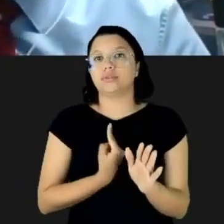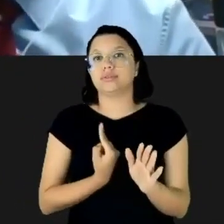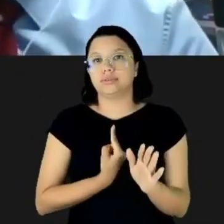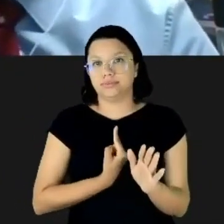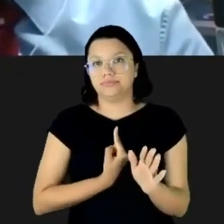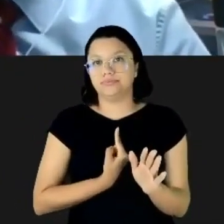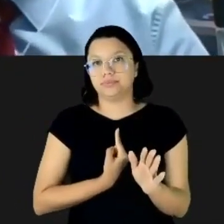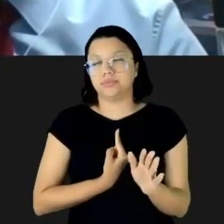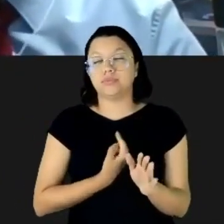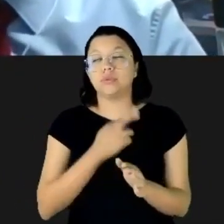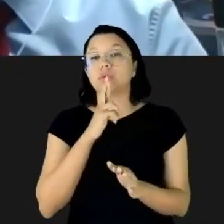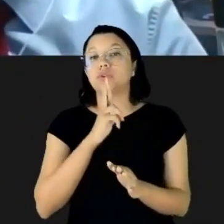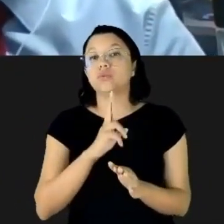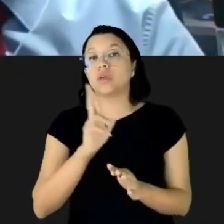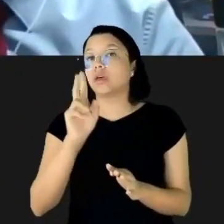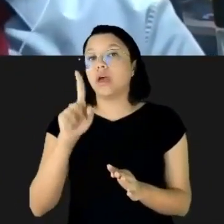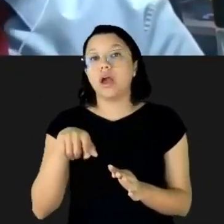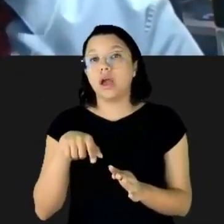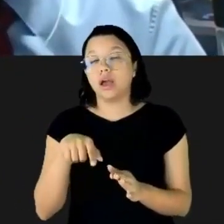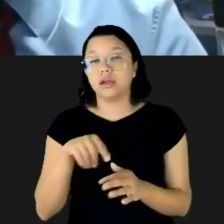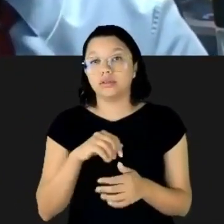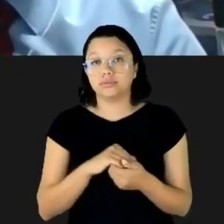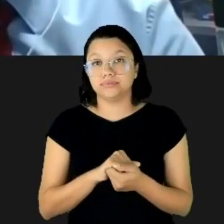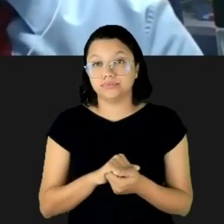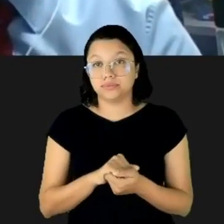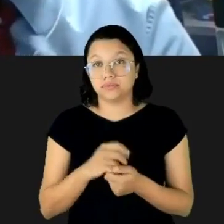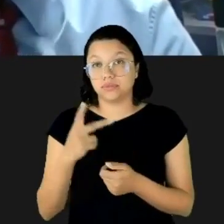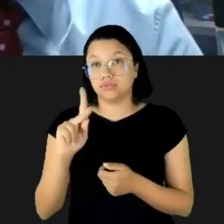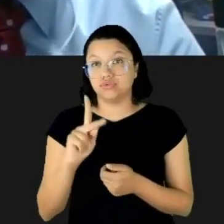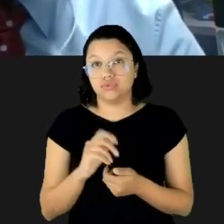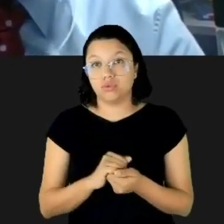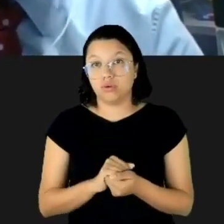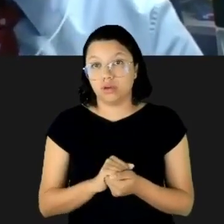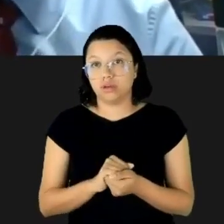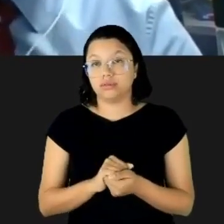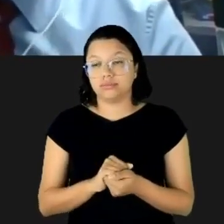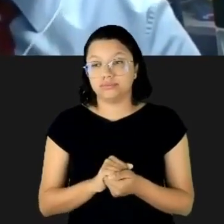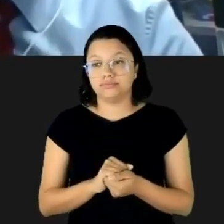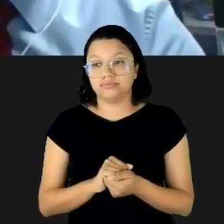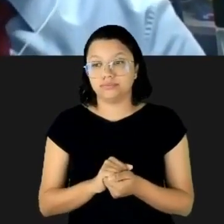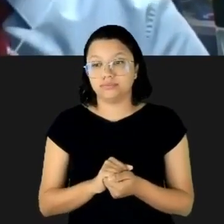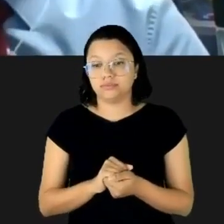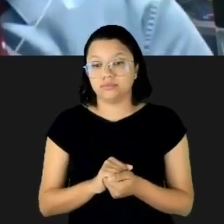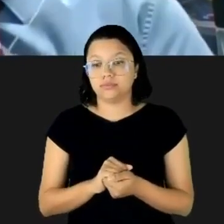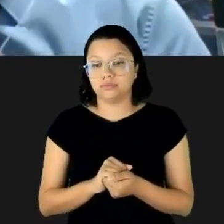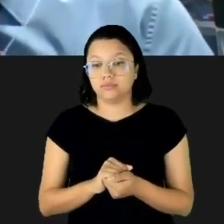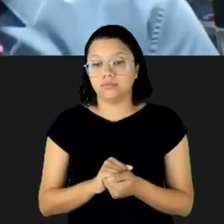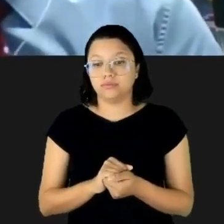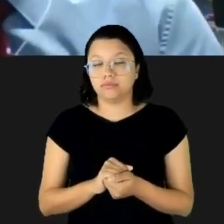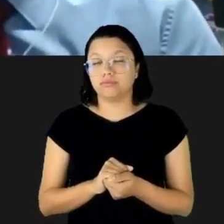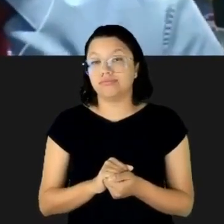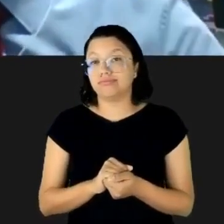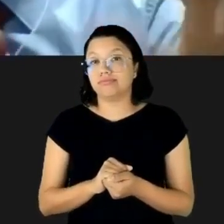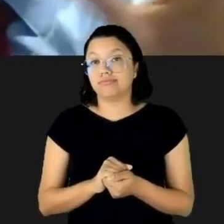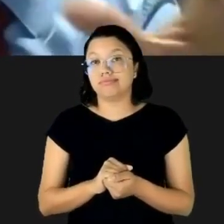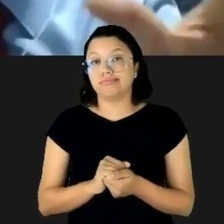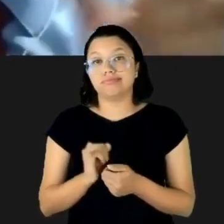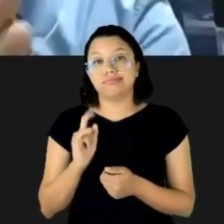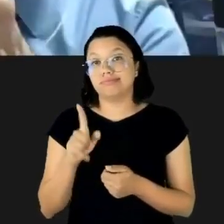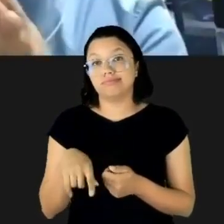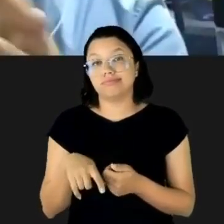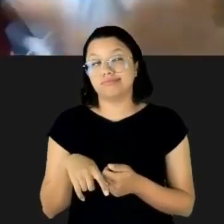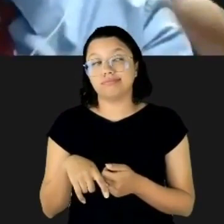o resultado não é não é a sua a sua meta porque senão você só vai trabalhar com a